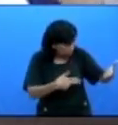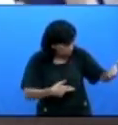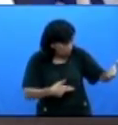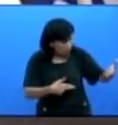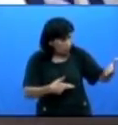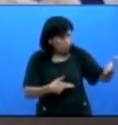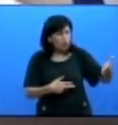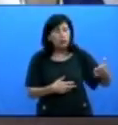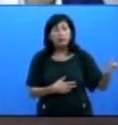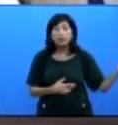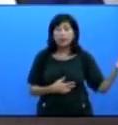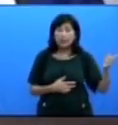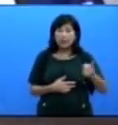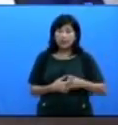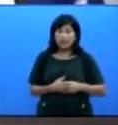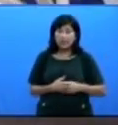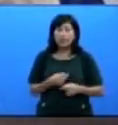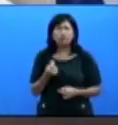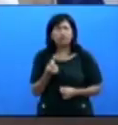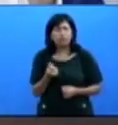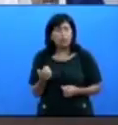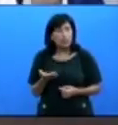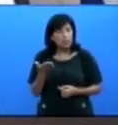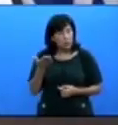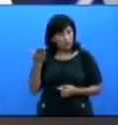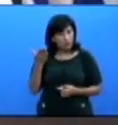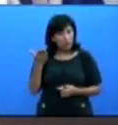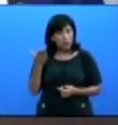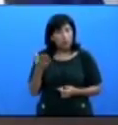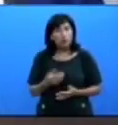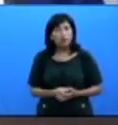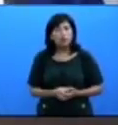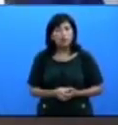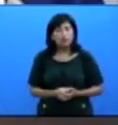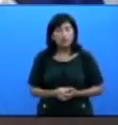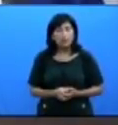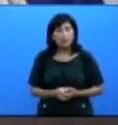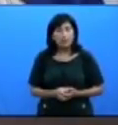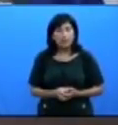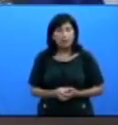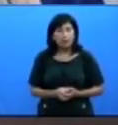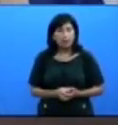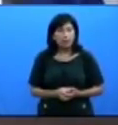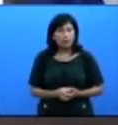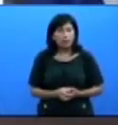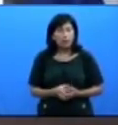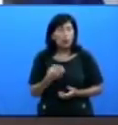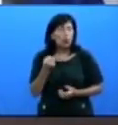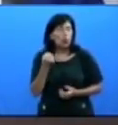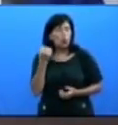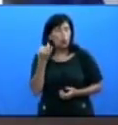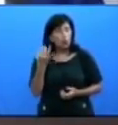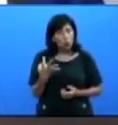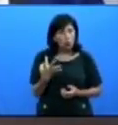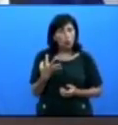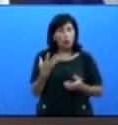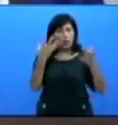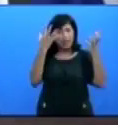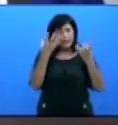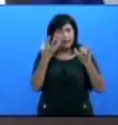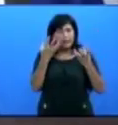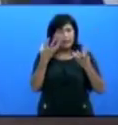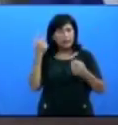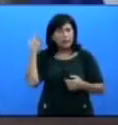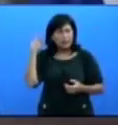traz números, ele traz valores, ele traz impacto no orçamento. Nós considerávamos muito importante que o senhor